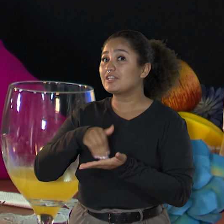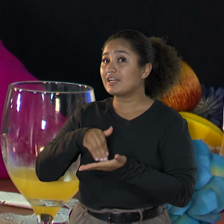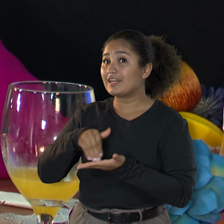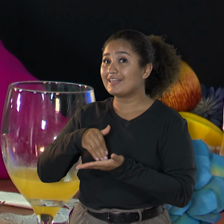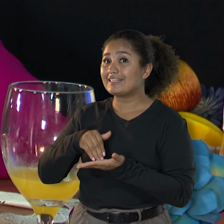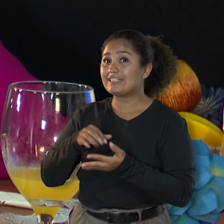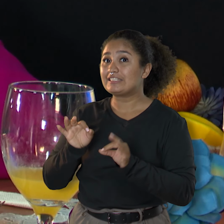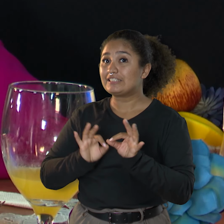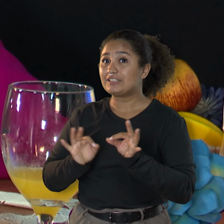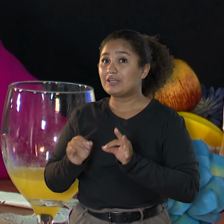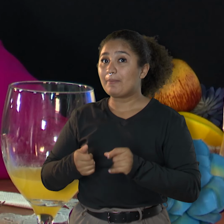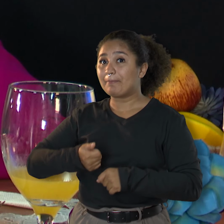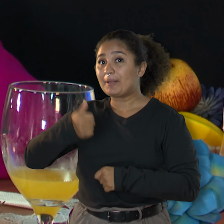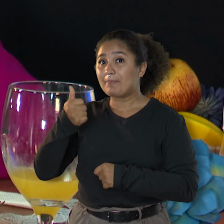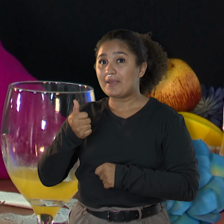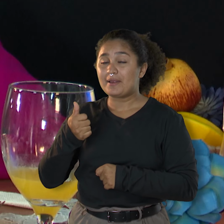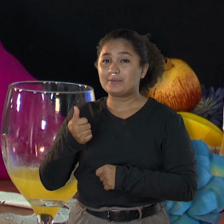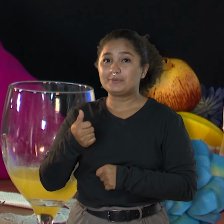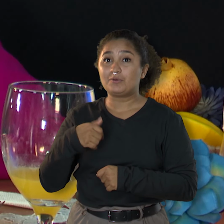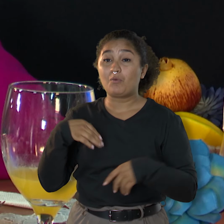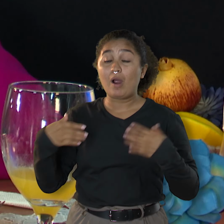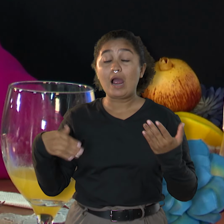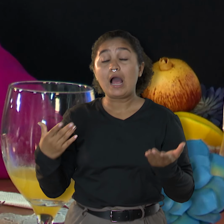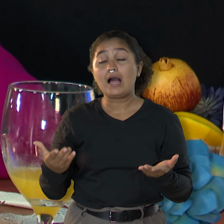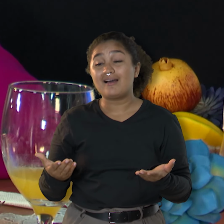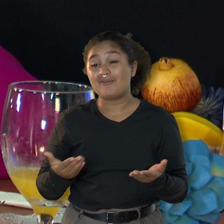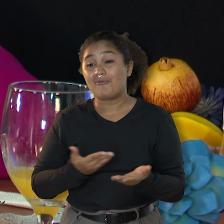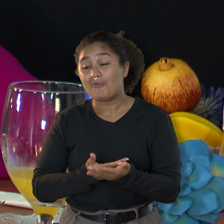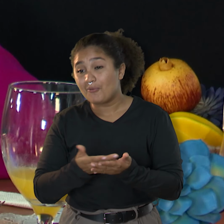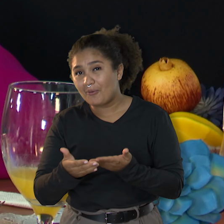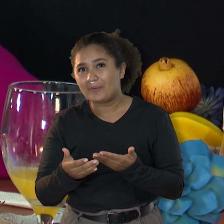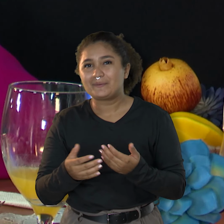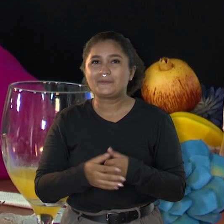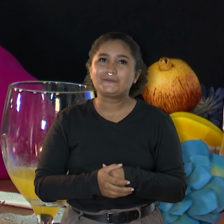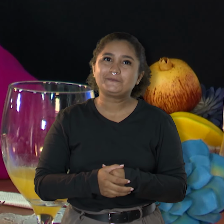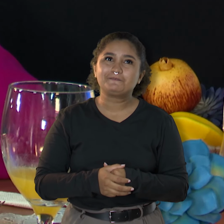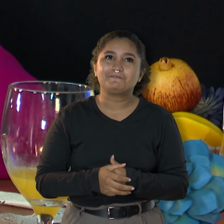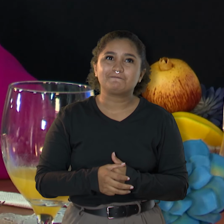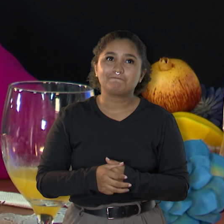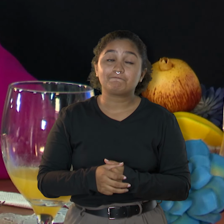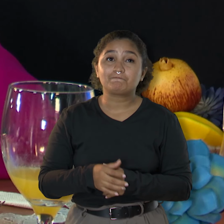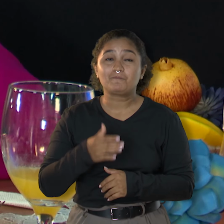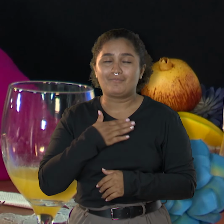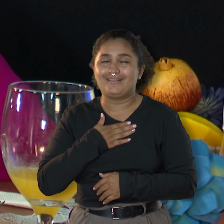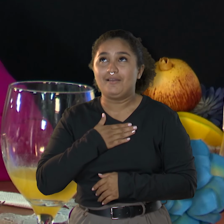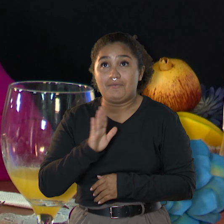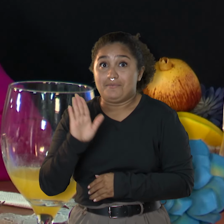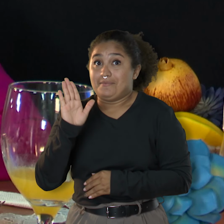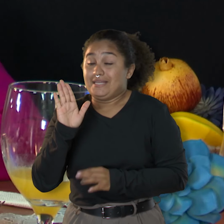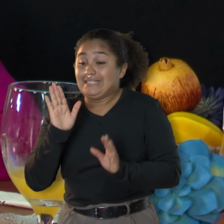Na verdade, foi na primeira gestão. Foi quando a coisa começou. Em minha defesa,